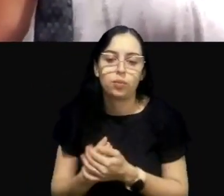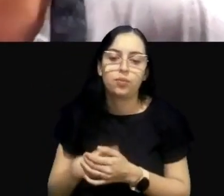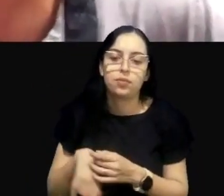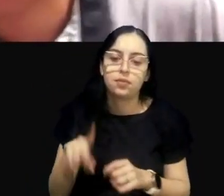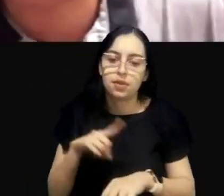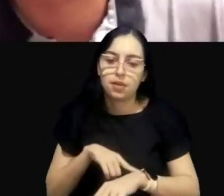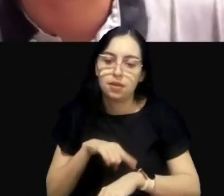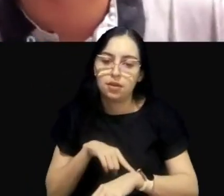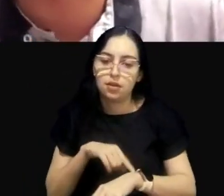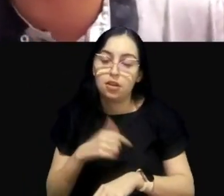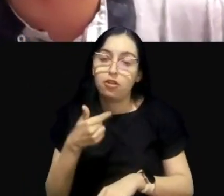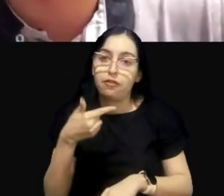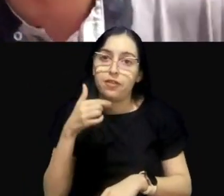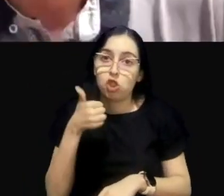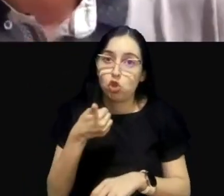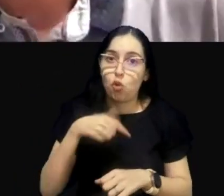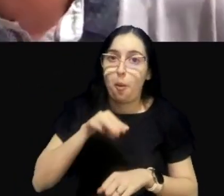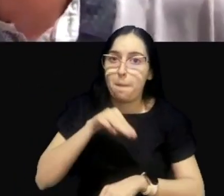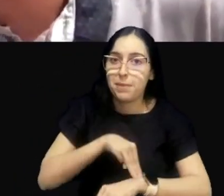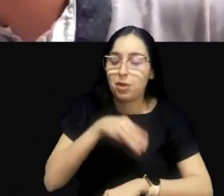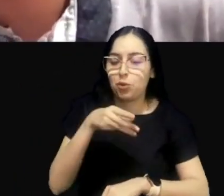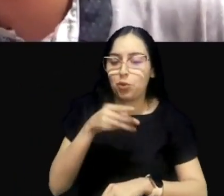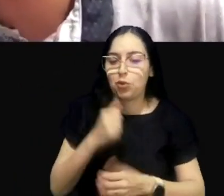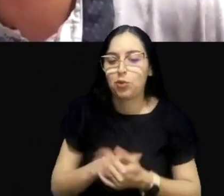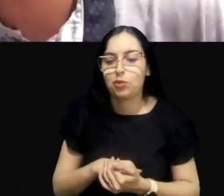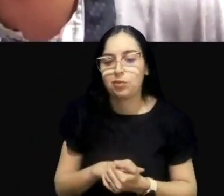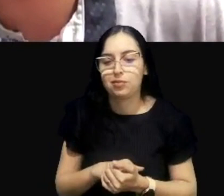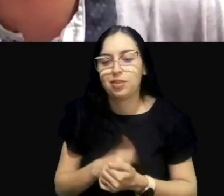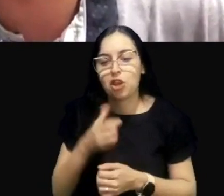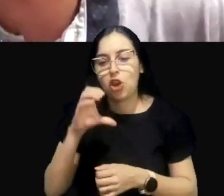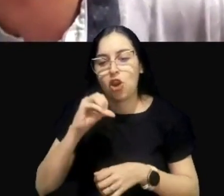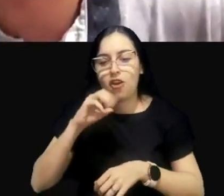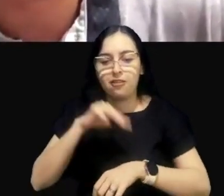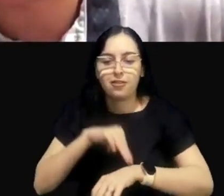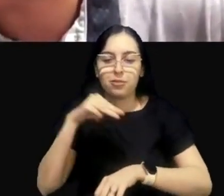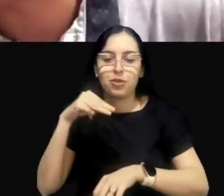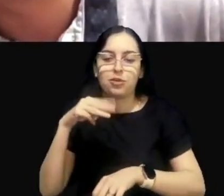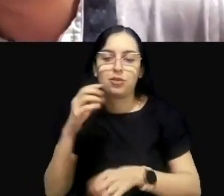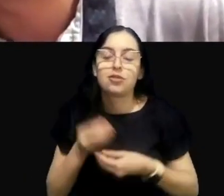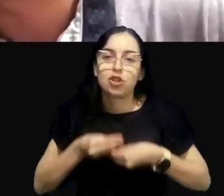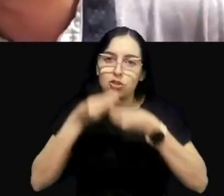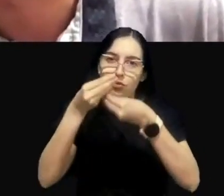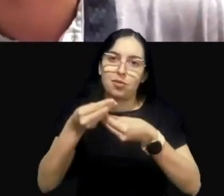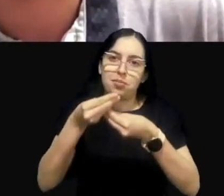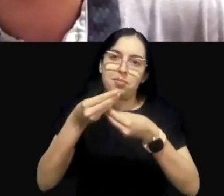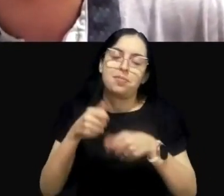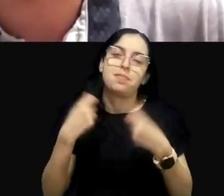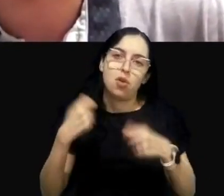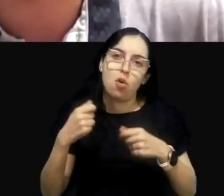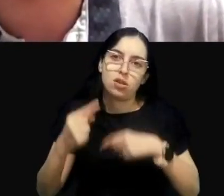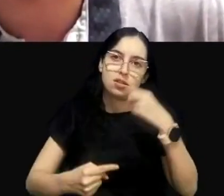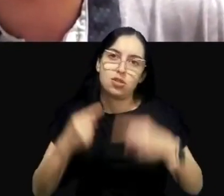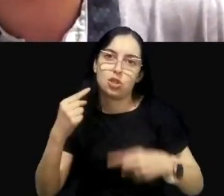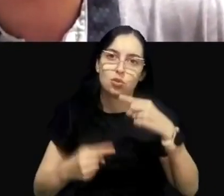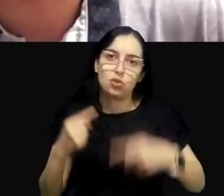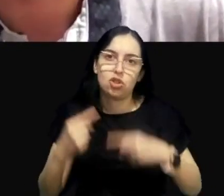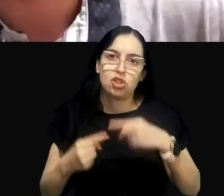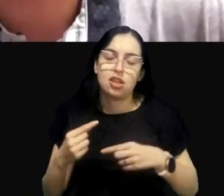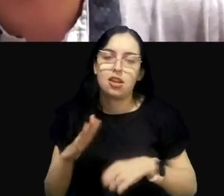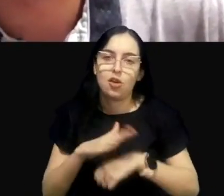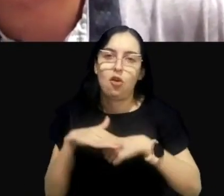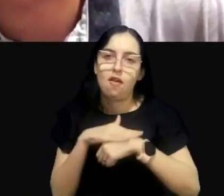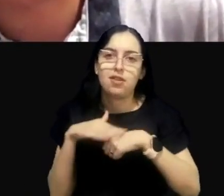eu falei em 21 minutos, então esses 9 minutos acho que eu cedo aí para que a gente possa discutir e